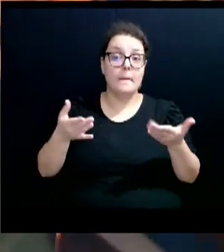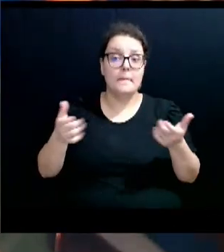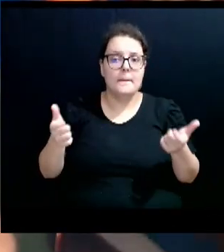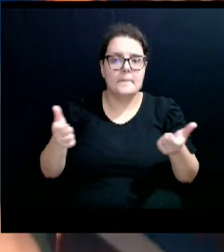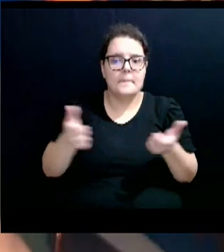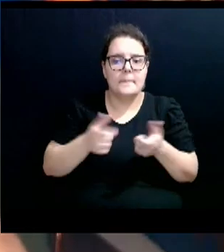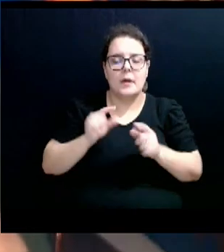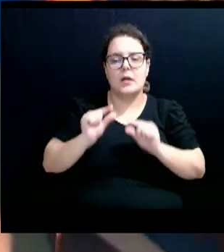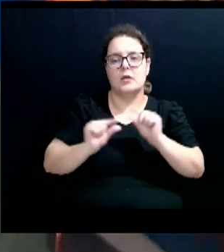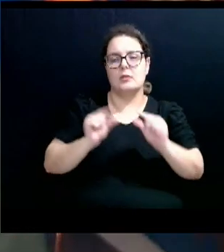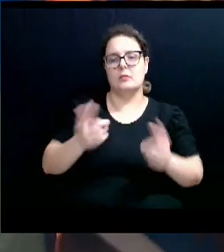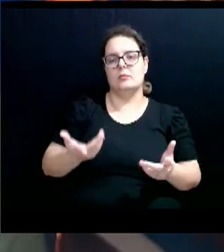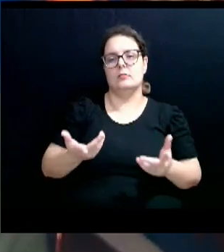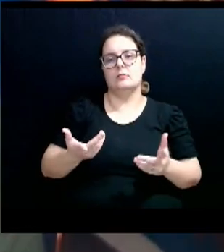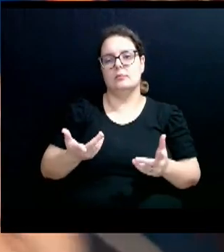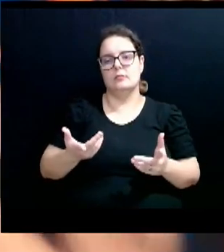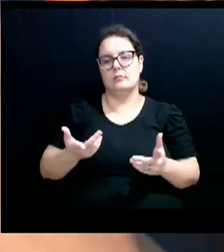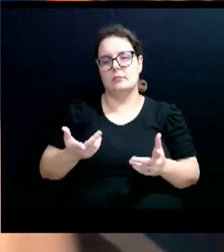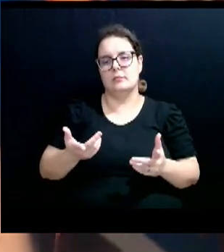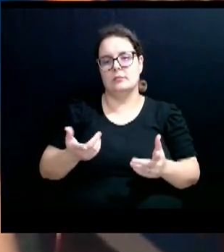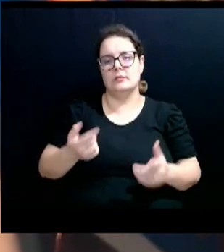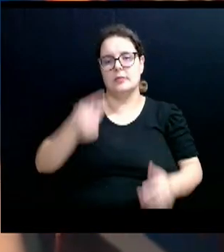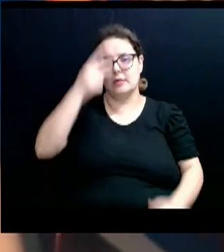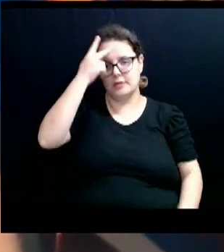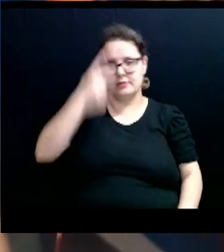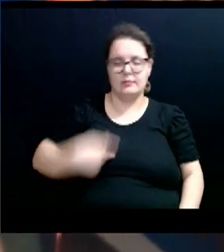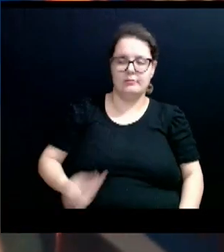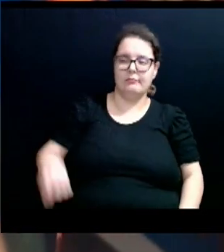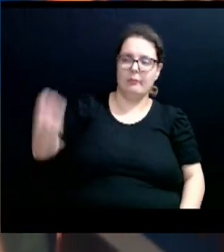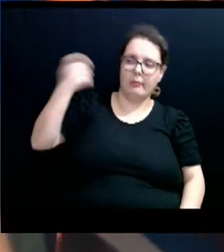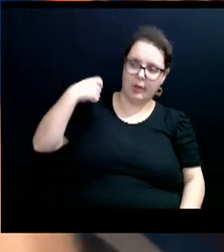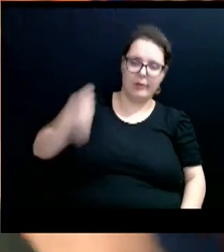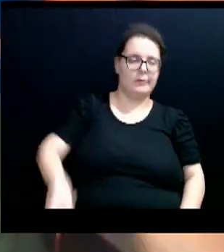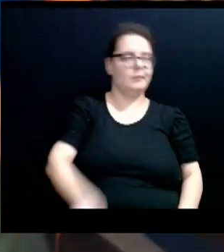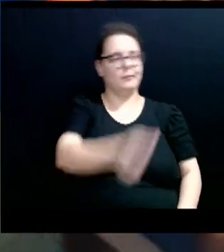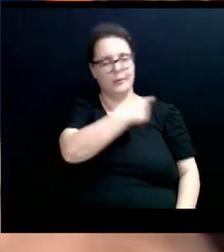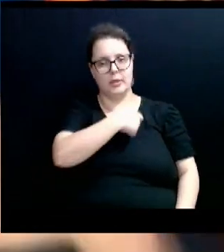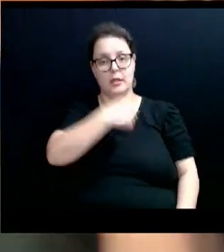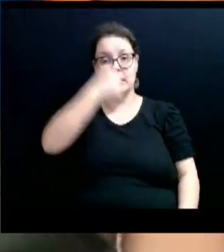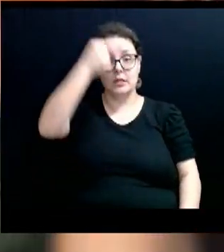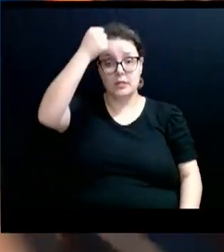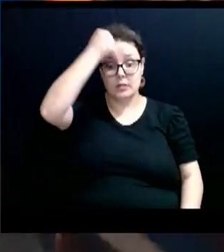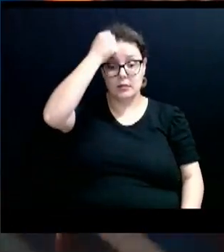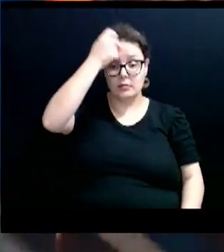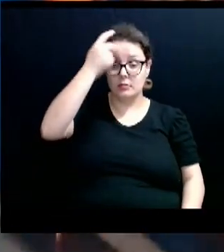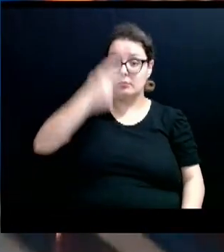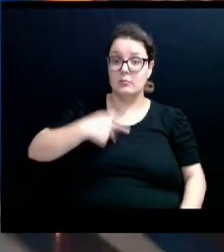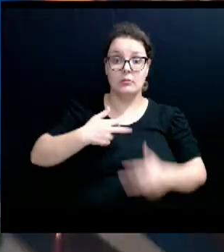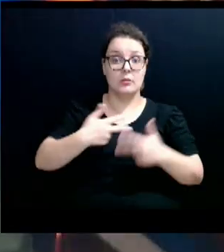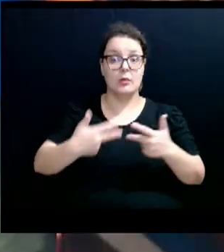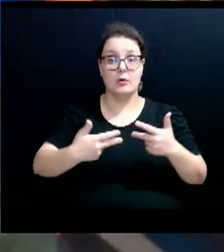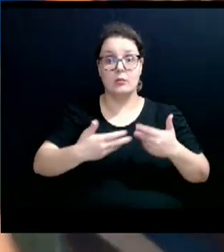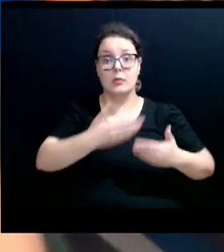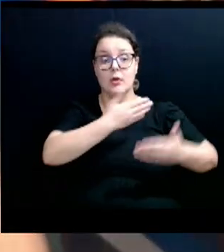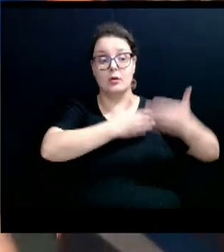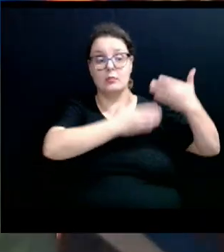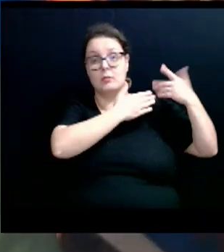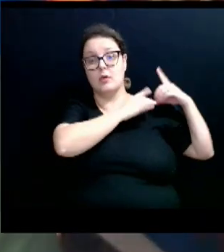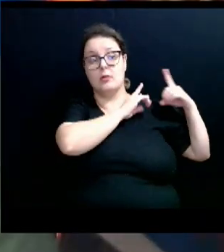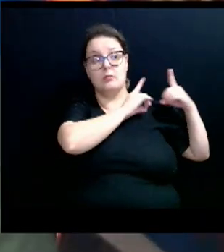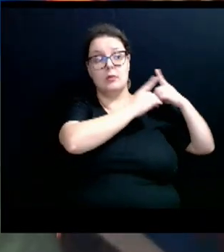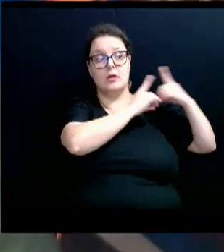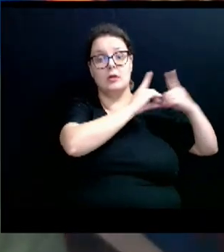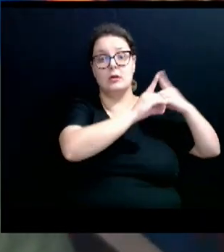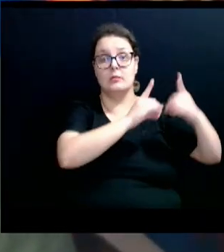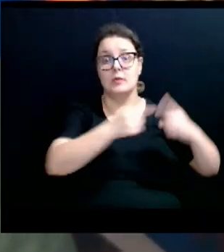o chicotinho que a gente bate na gente de se culpabilizar por uma coisa que veio numa dinâmica. E que